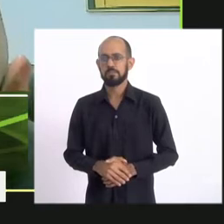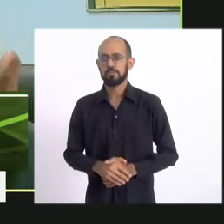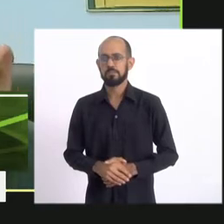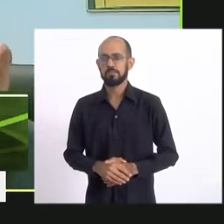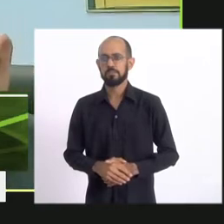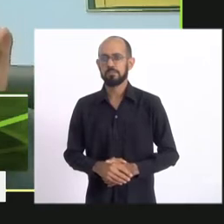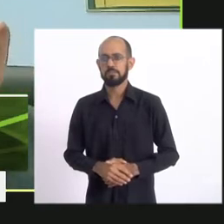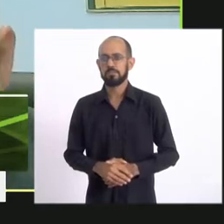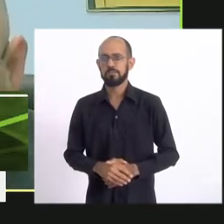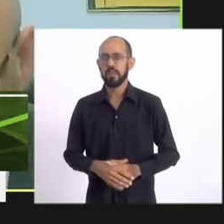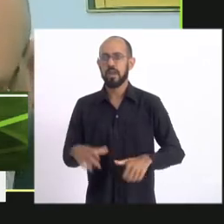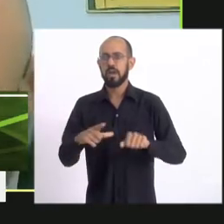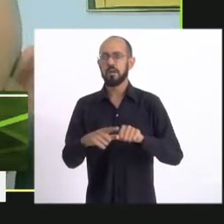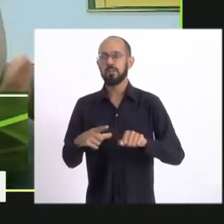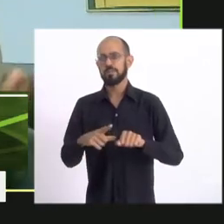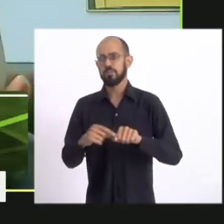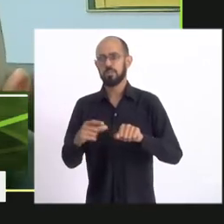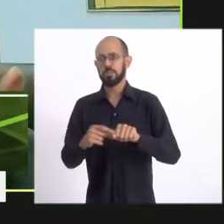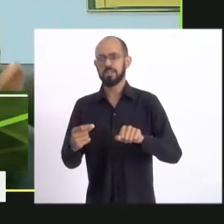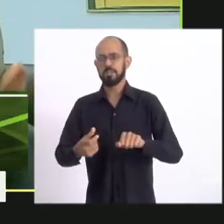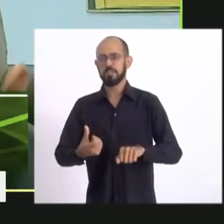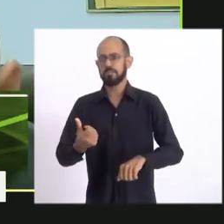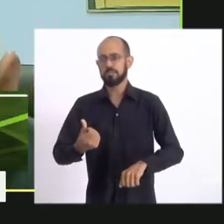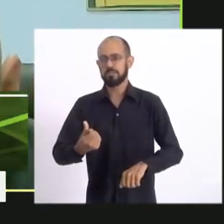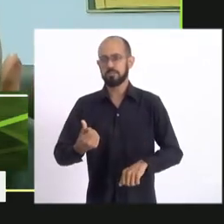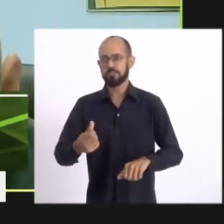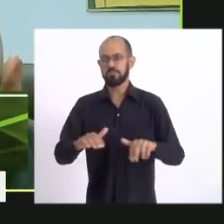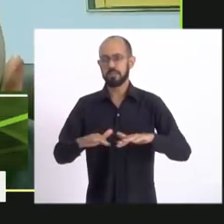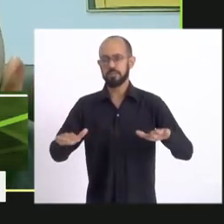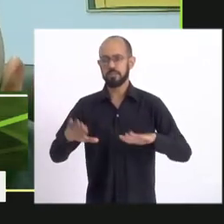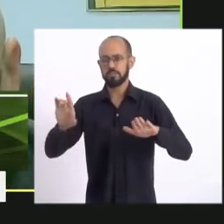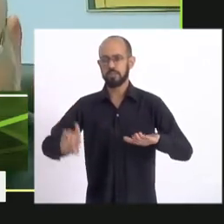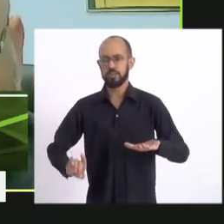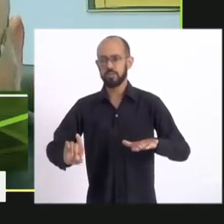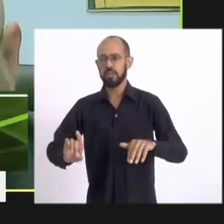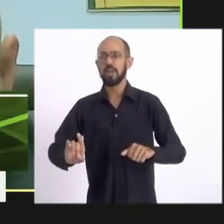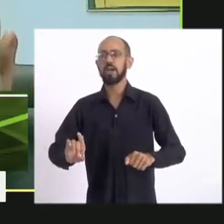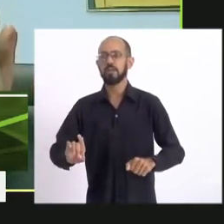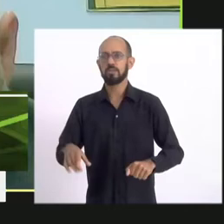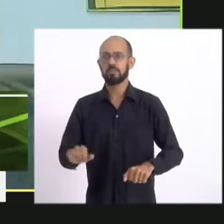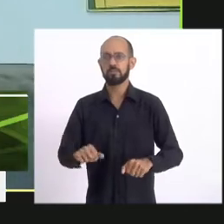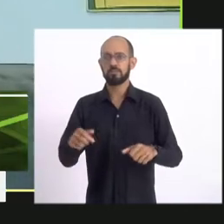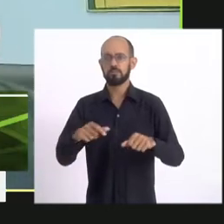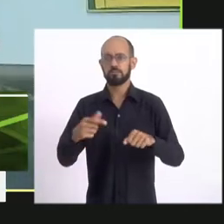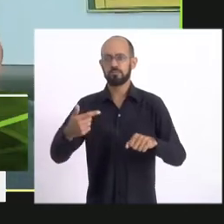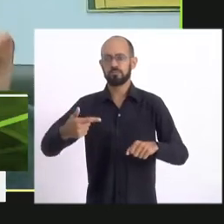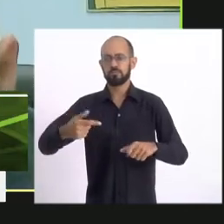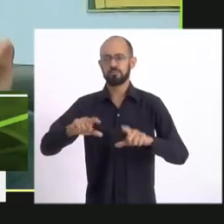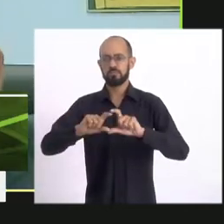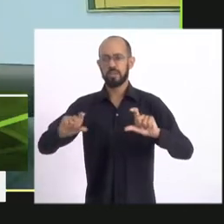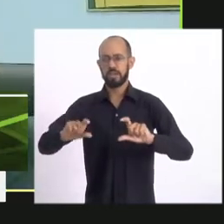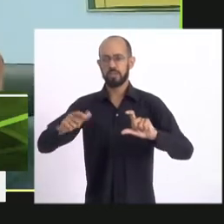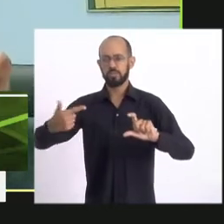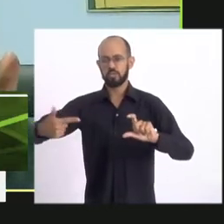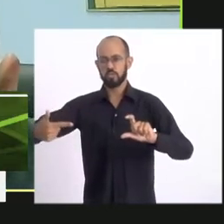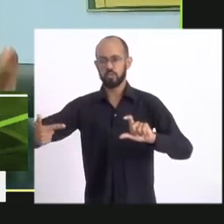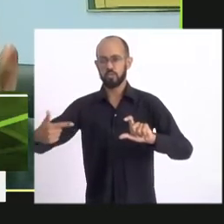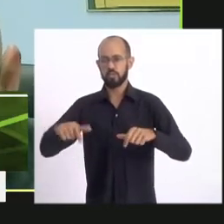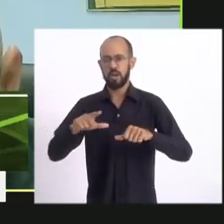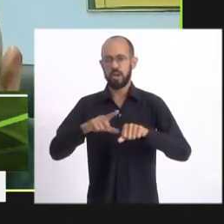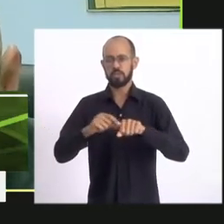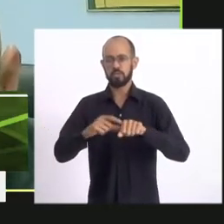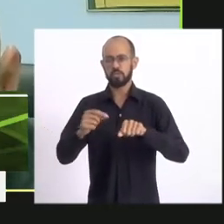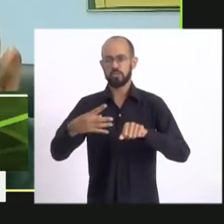termos do artigo 6º do ato da mesa diretora, número 672/2022, combinado com o parágrafo 2º do artigo 43 do regimento